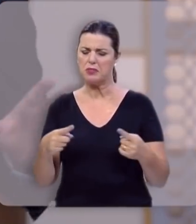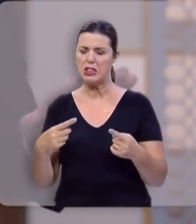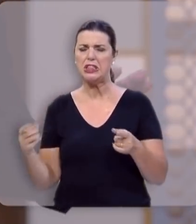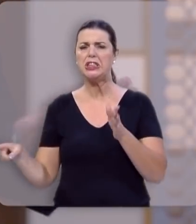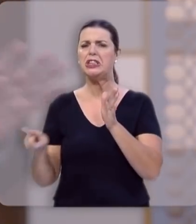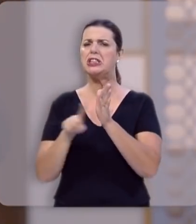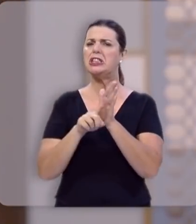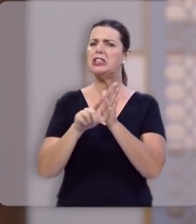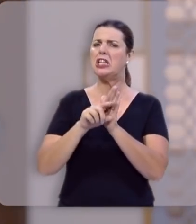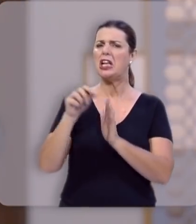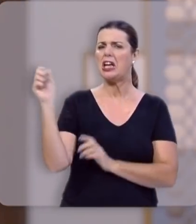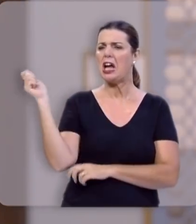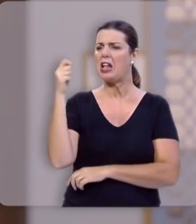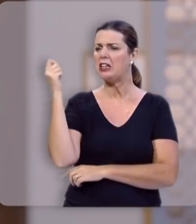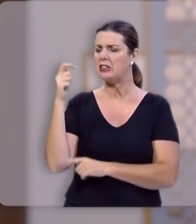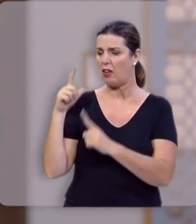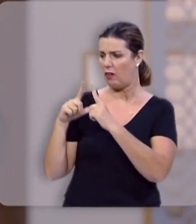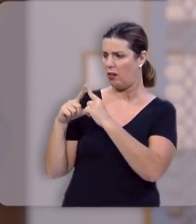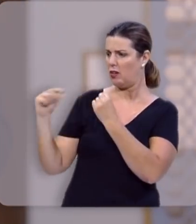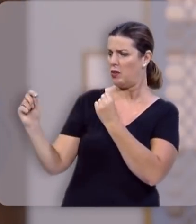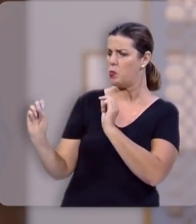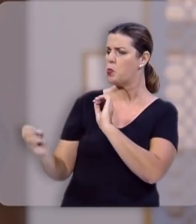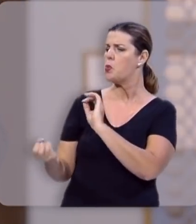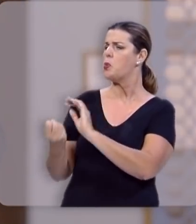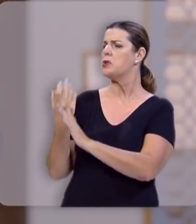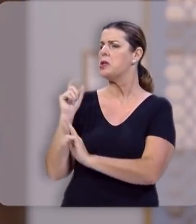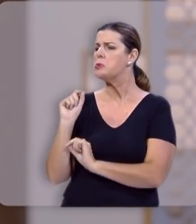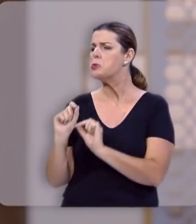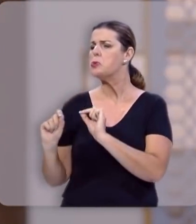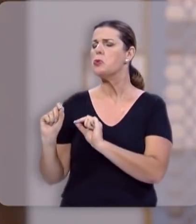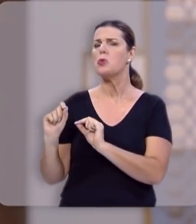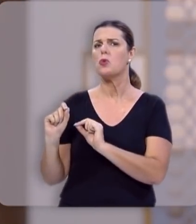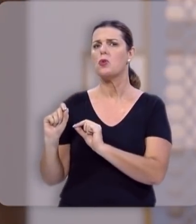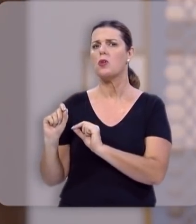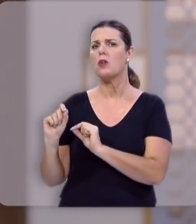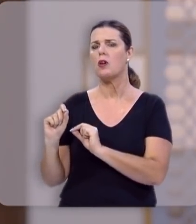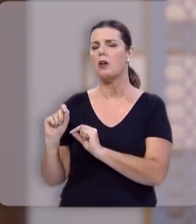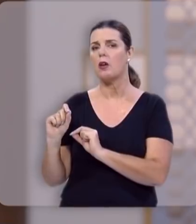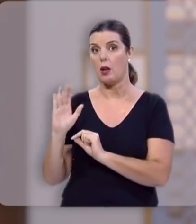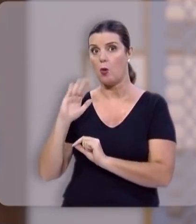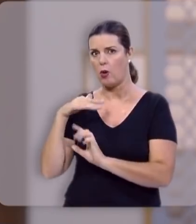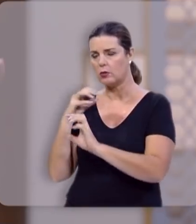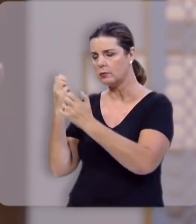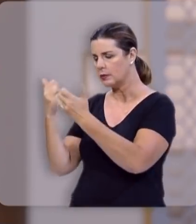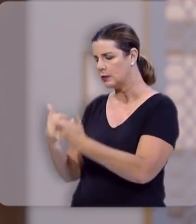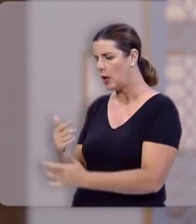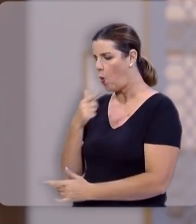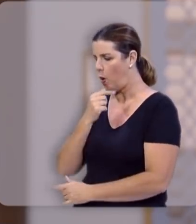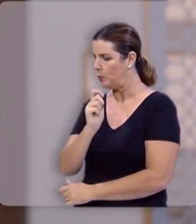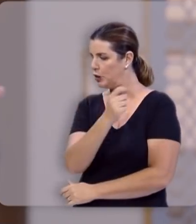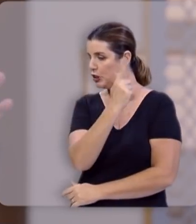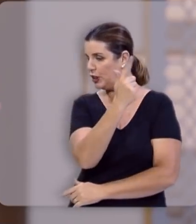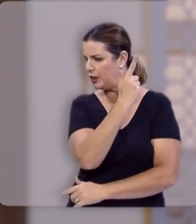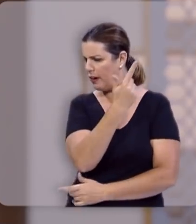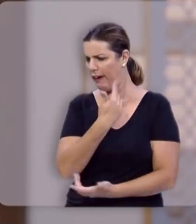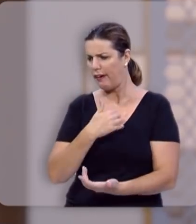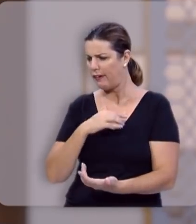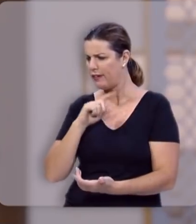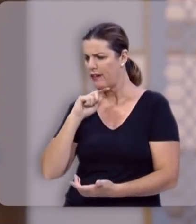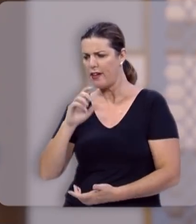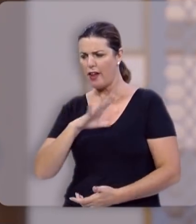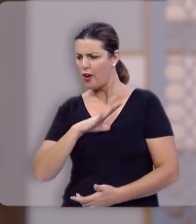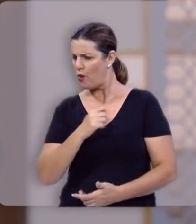Davi na hora da debandada geral e quer saber o que está acontecendo. E ao informarem que tinha um gigante, que ninguém tinha coragem